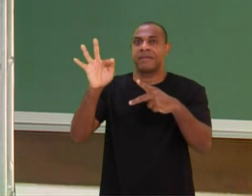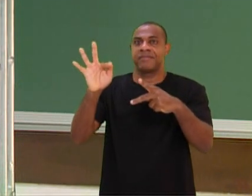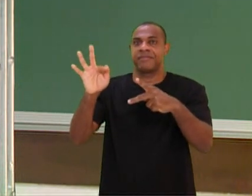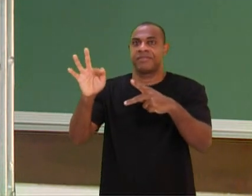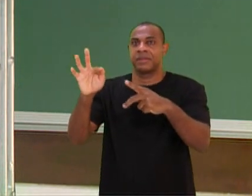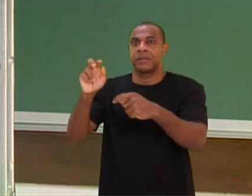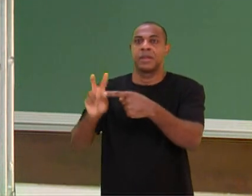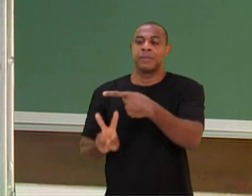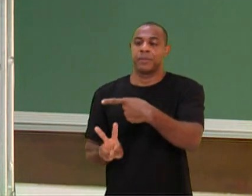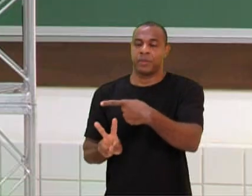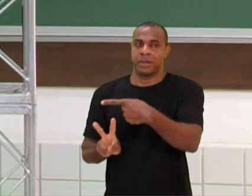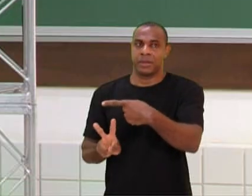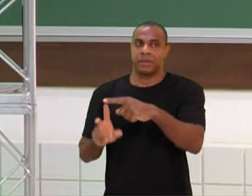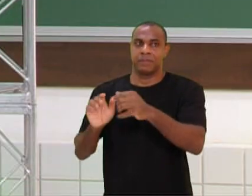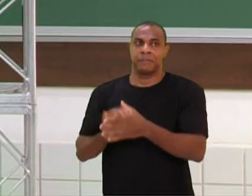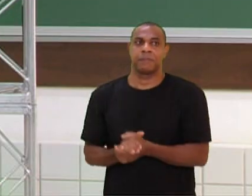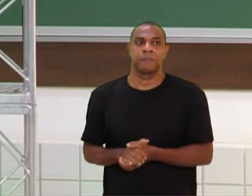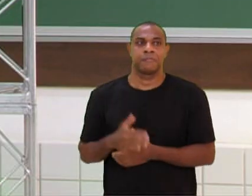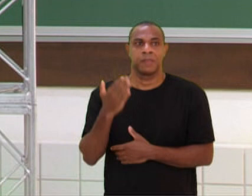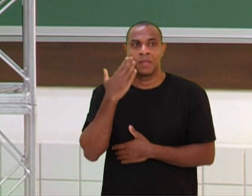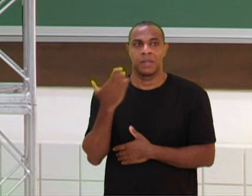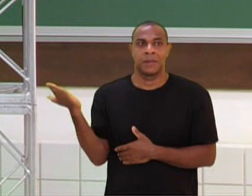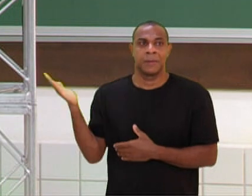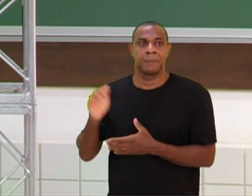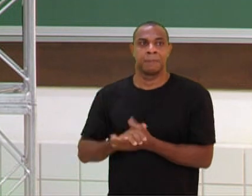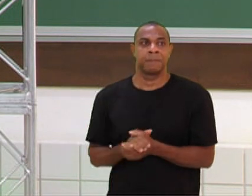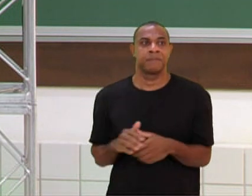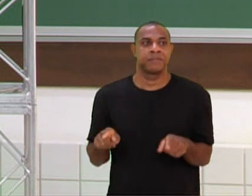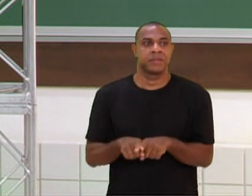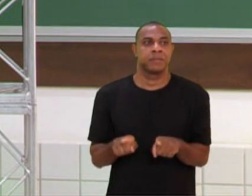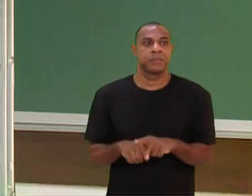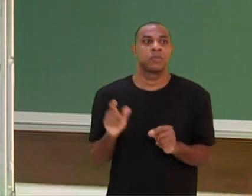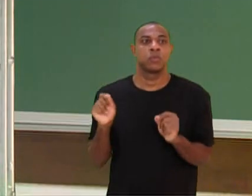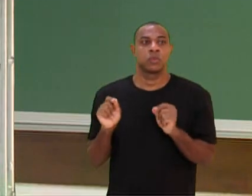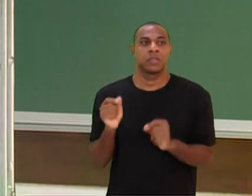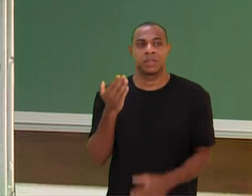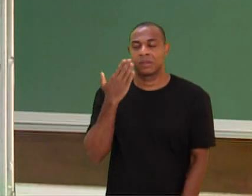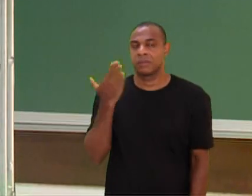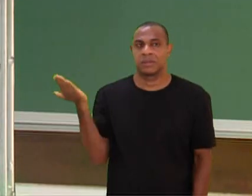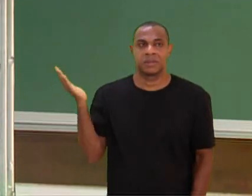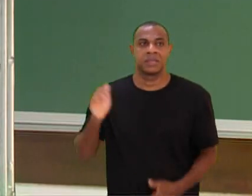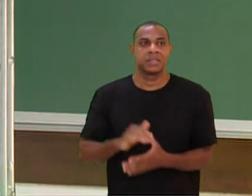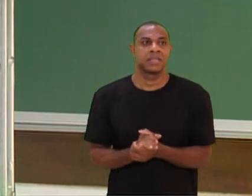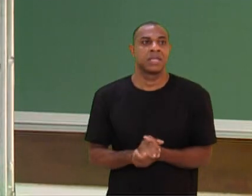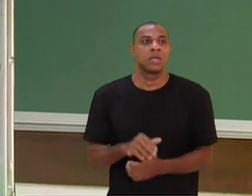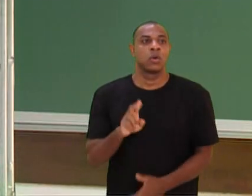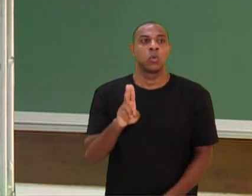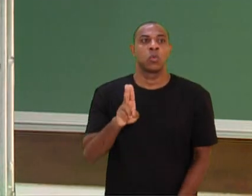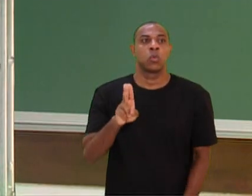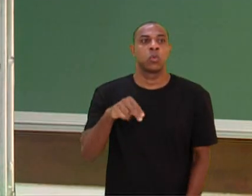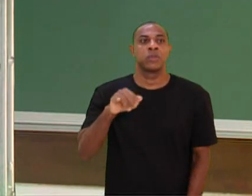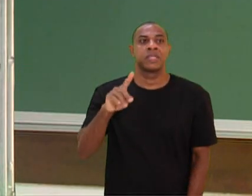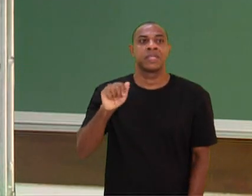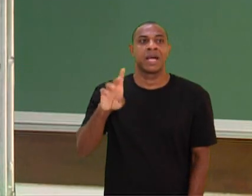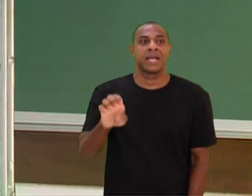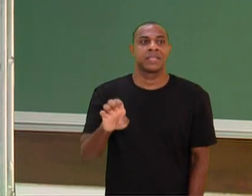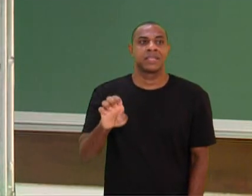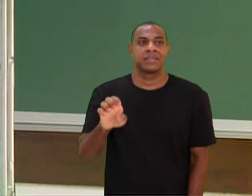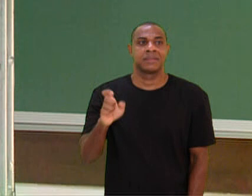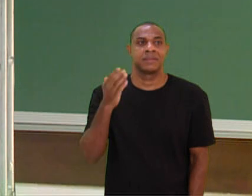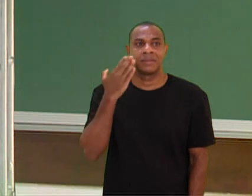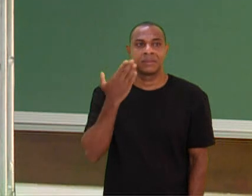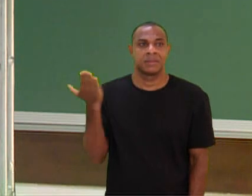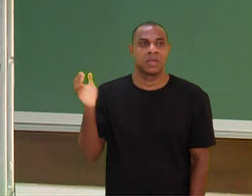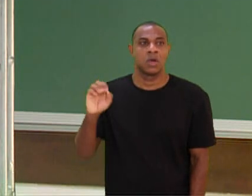é o pascals, ou o newton por metro quadrado. Mas aqui a gente tem algumas unidades que a gente utiliza bastante. Por exemplo, a atmosfera,